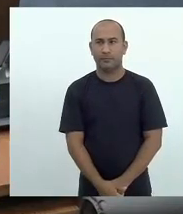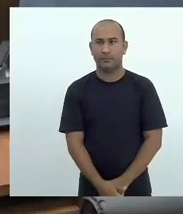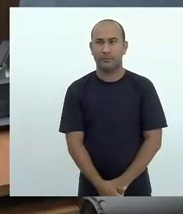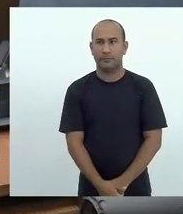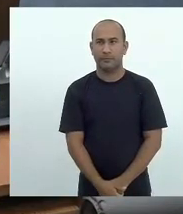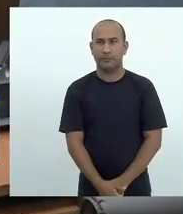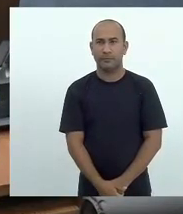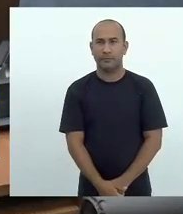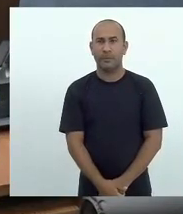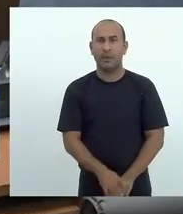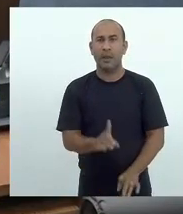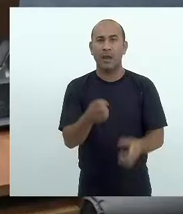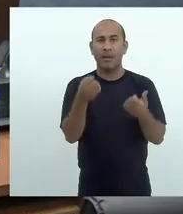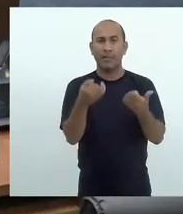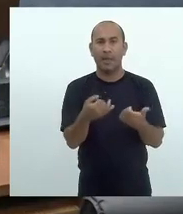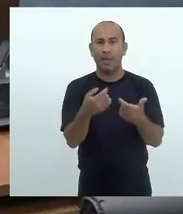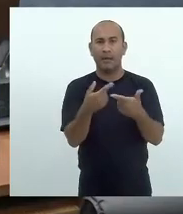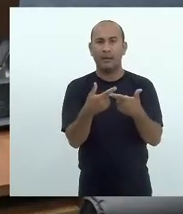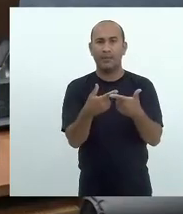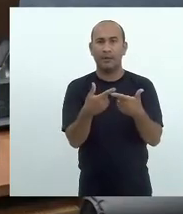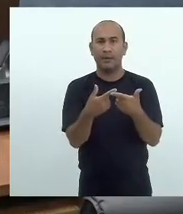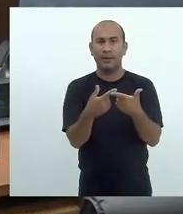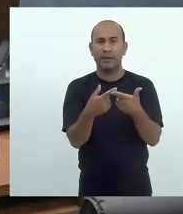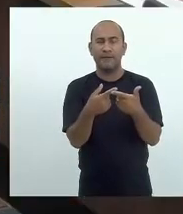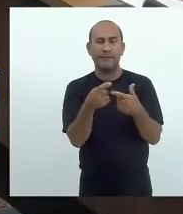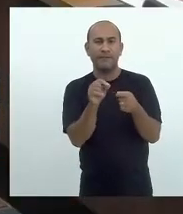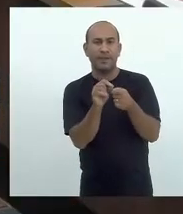Não, não é porque ele fez ali